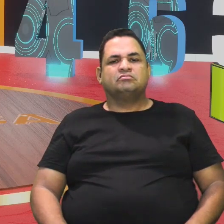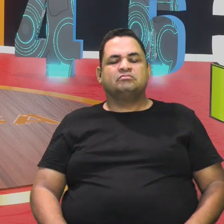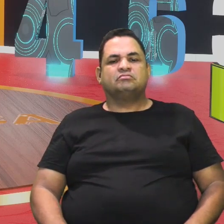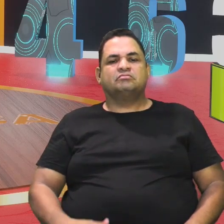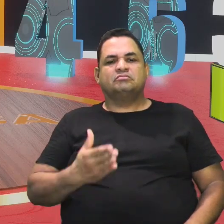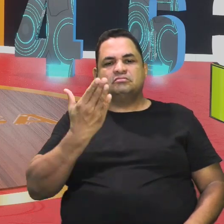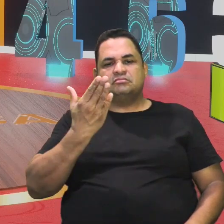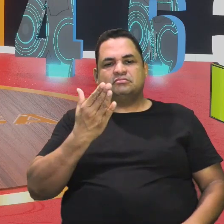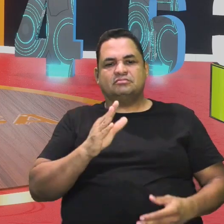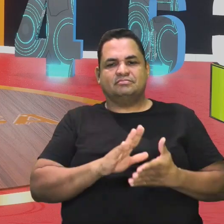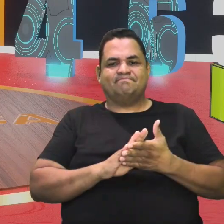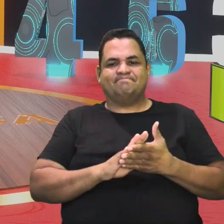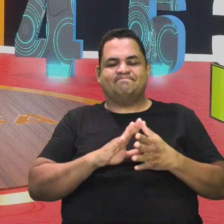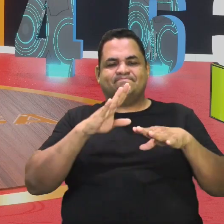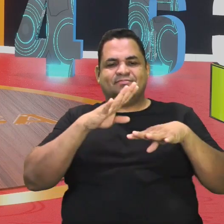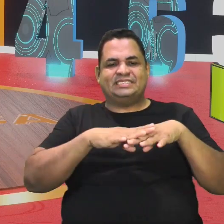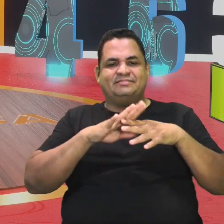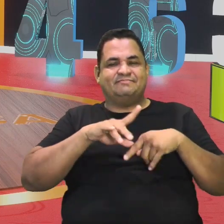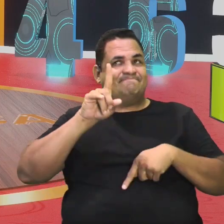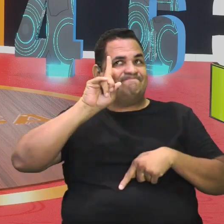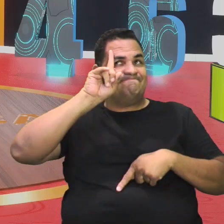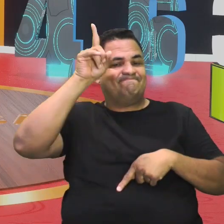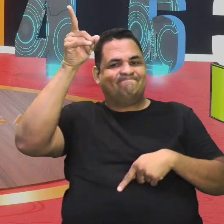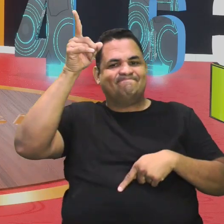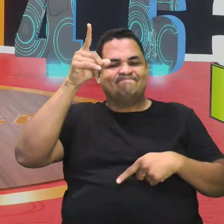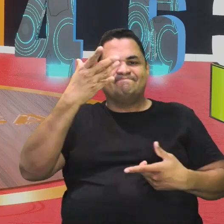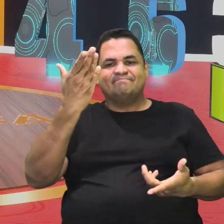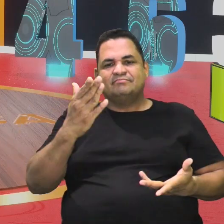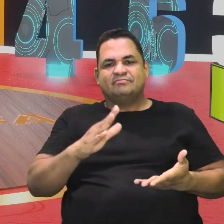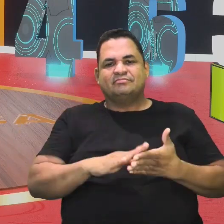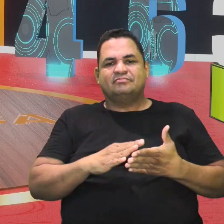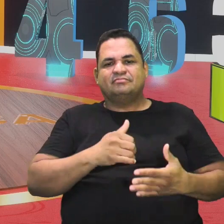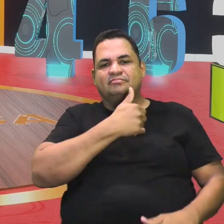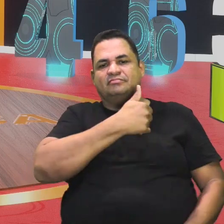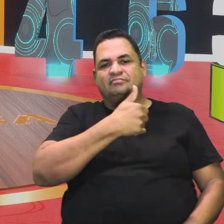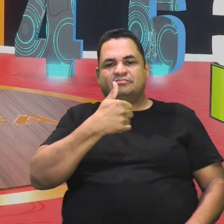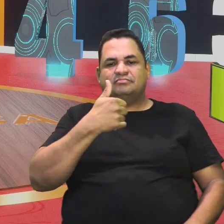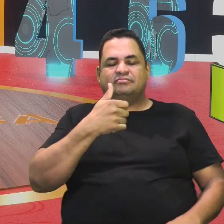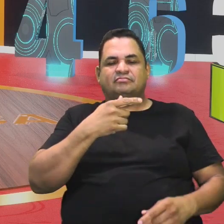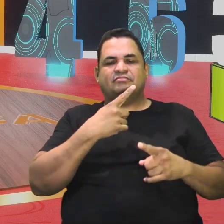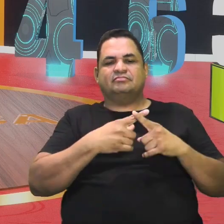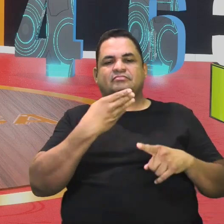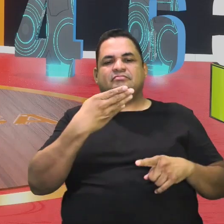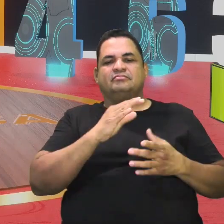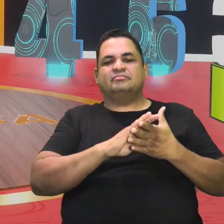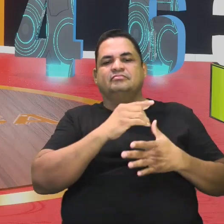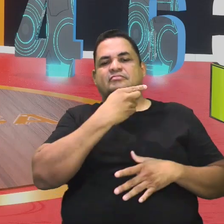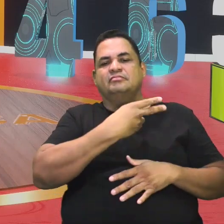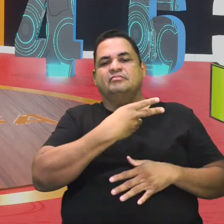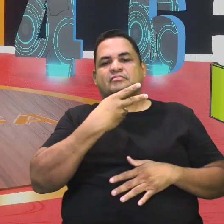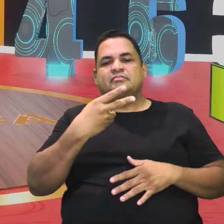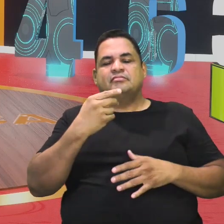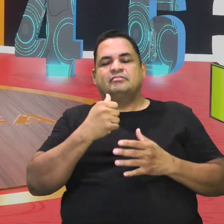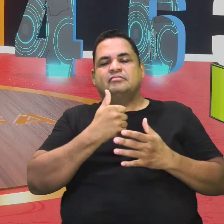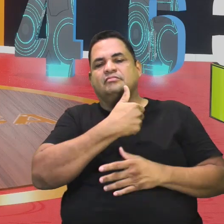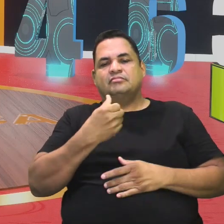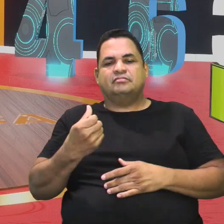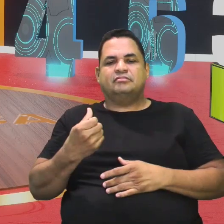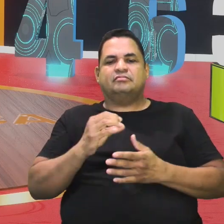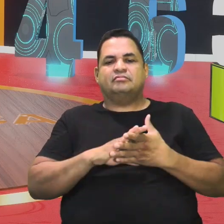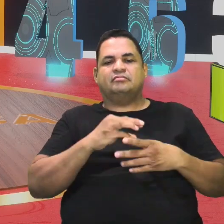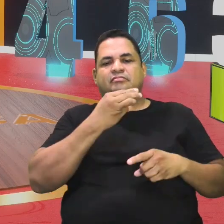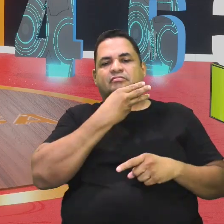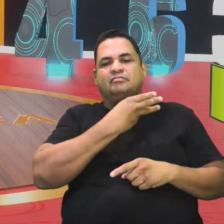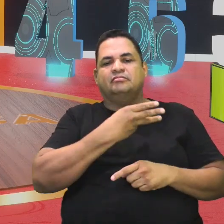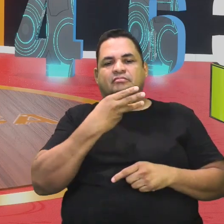Nessa aí. Na matemática genial da coisa, 11 vezes 11 é 4. 22 vezes 22 é 16.